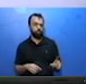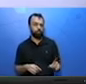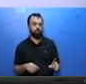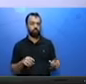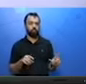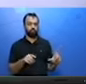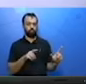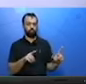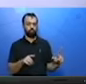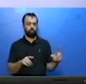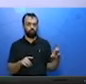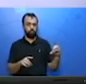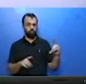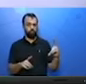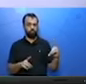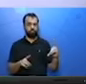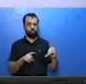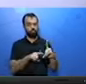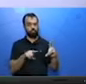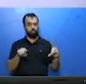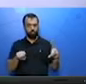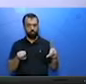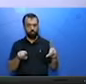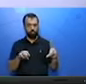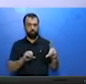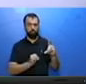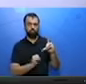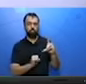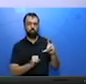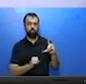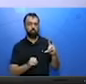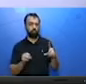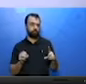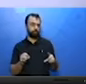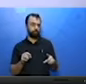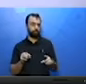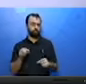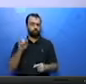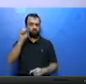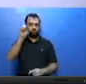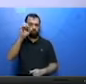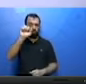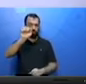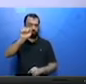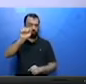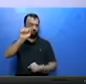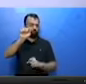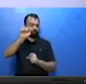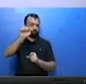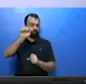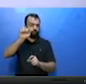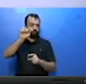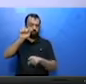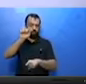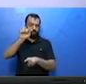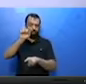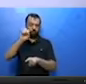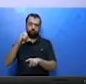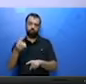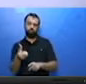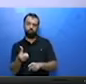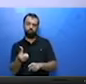dá 8. Se você olhar aqui, é tamanho 8. Se você contar aqui, vai dar